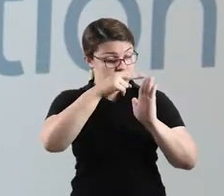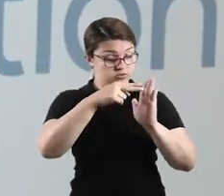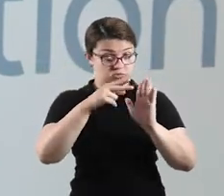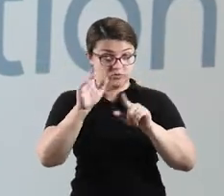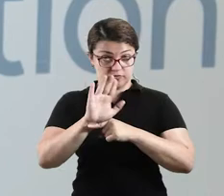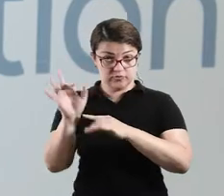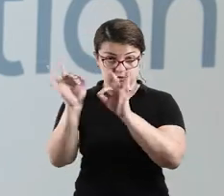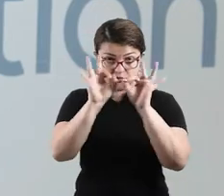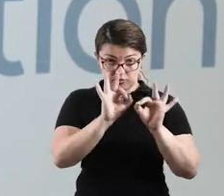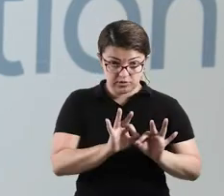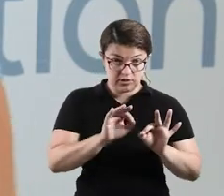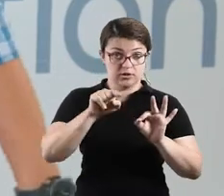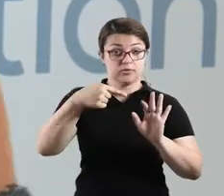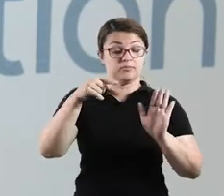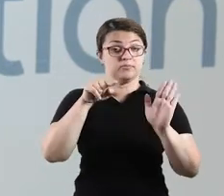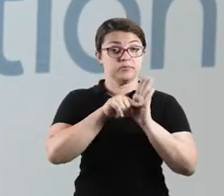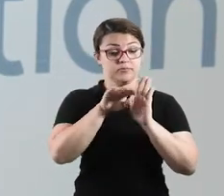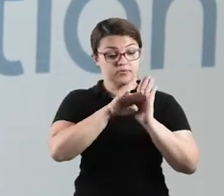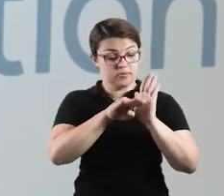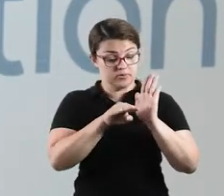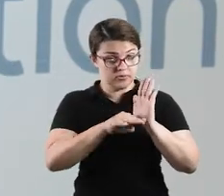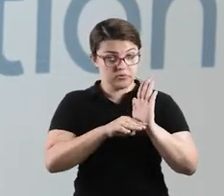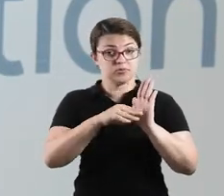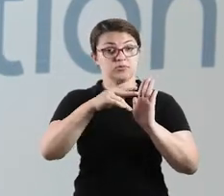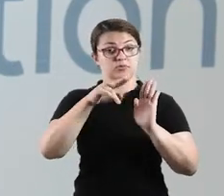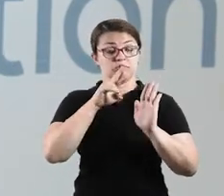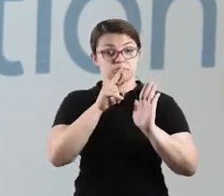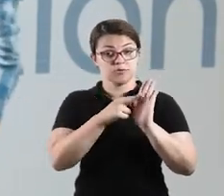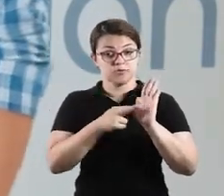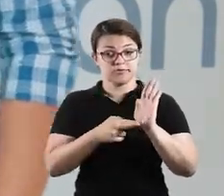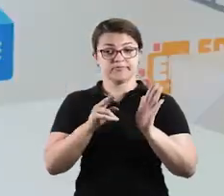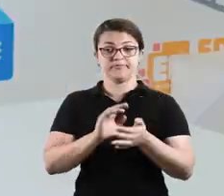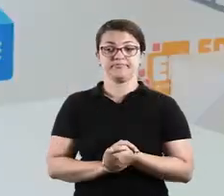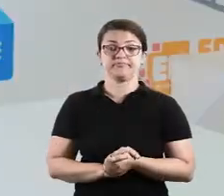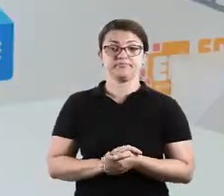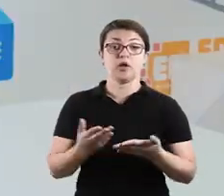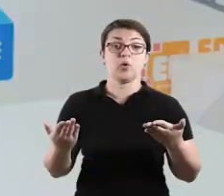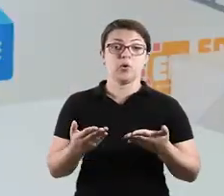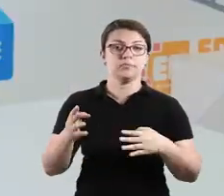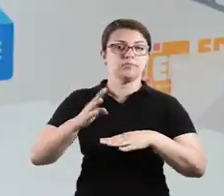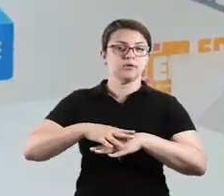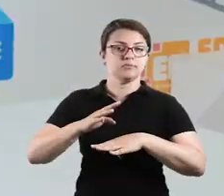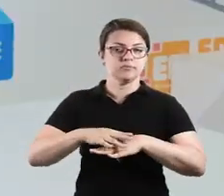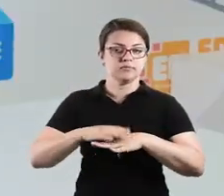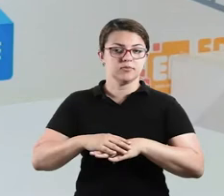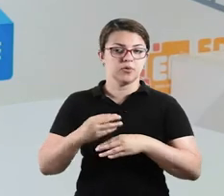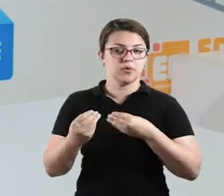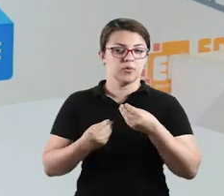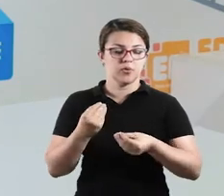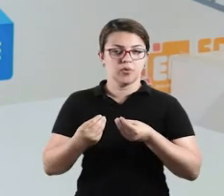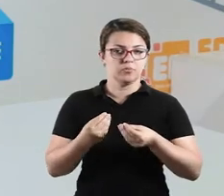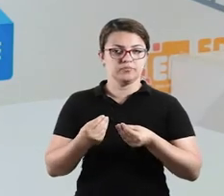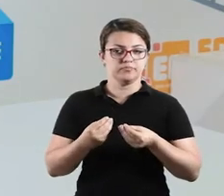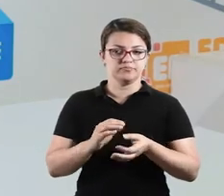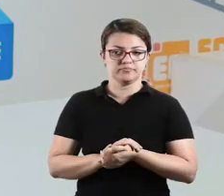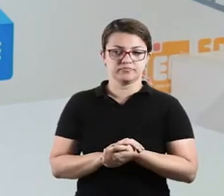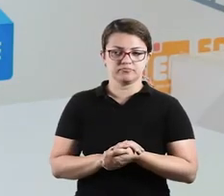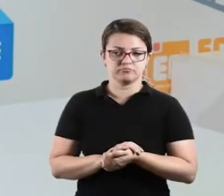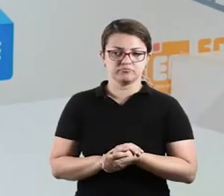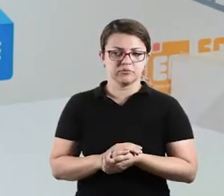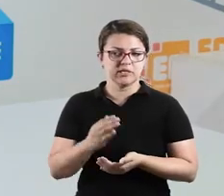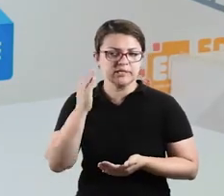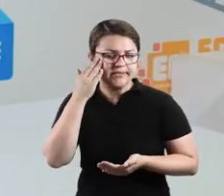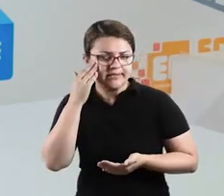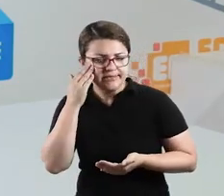para responder em torno dessa história, A Girafa Sem Sono. Vamos lá, matemática, interpretando e